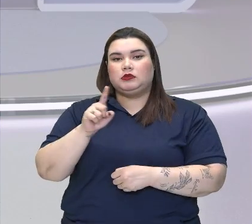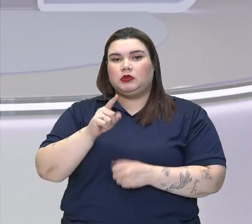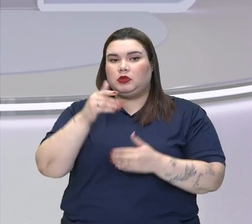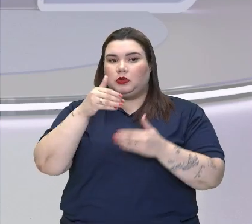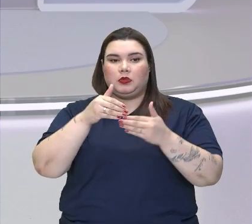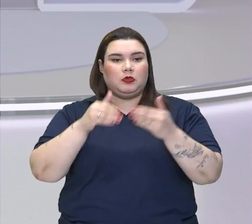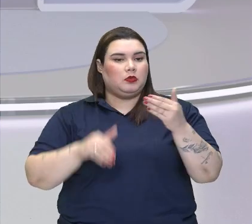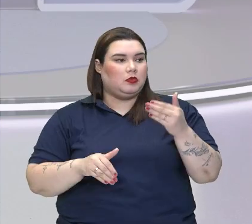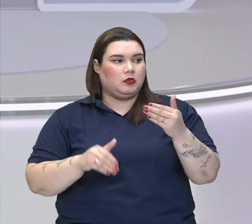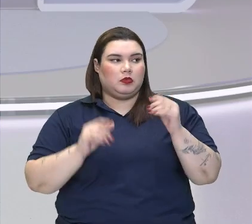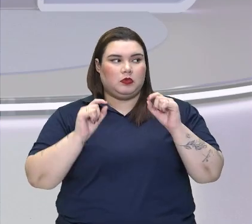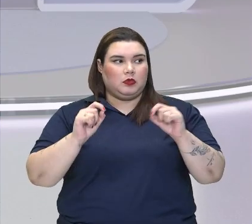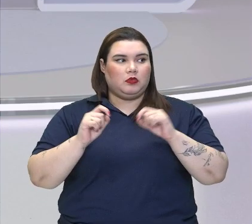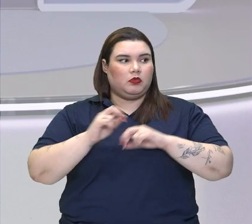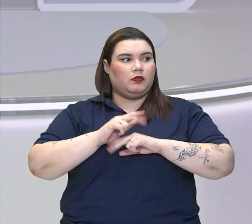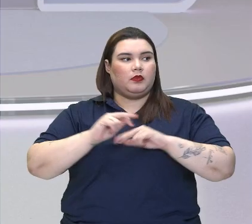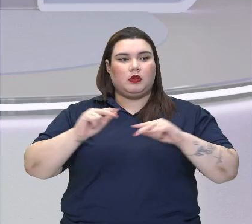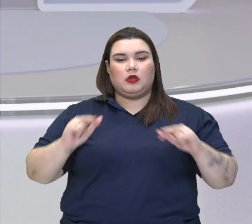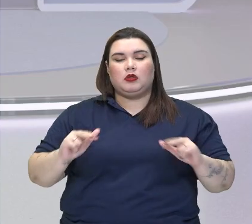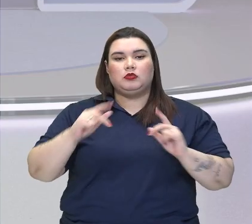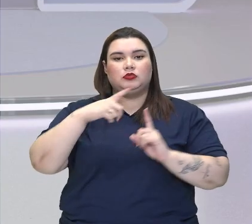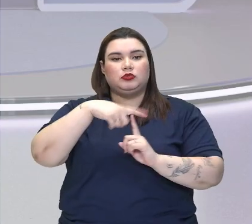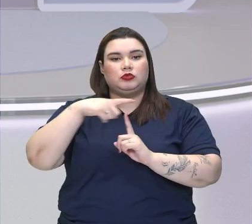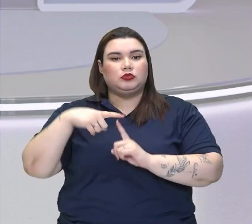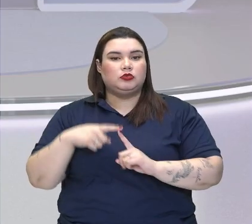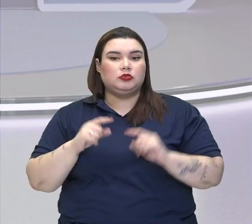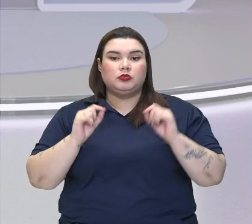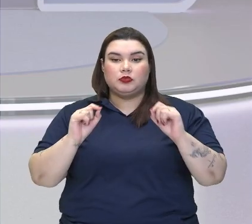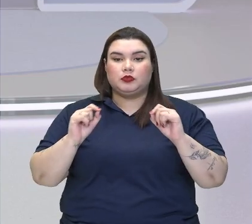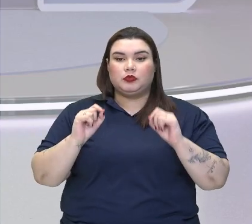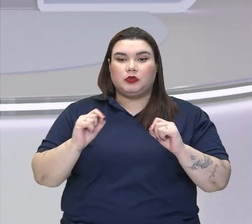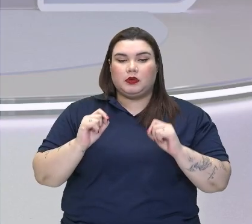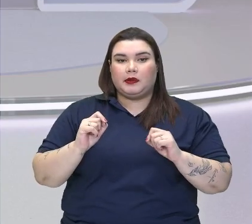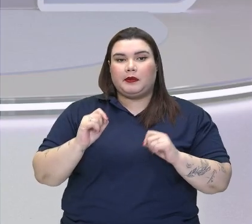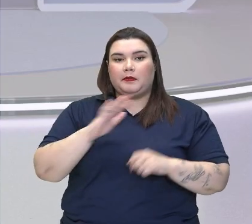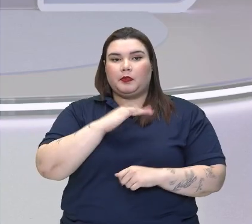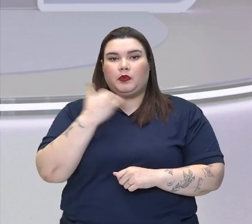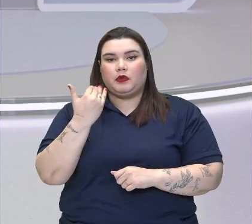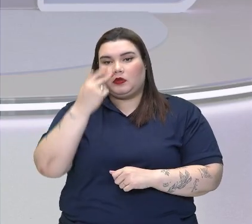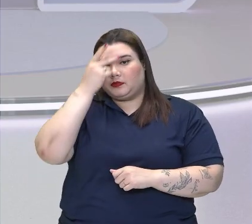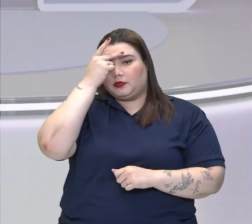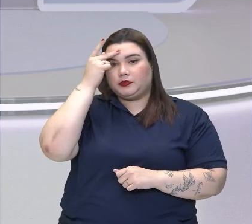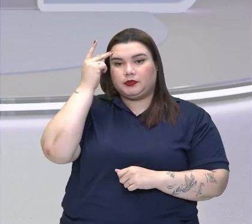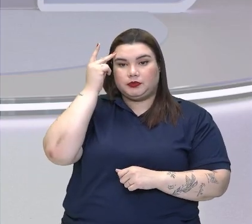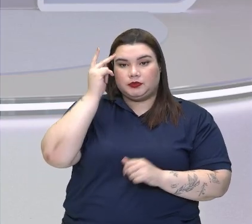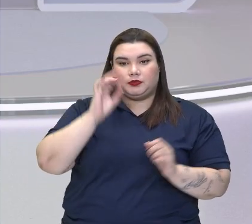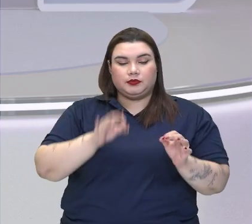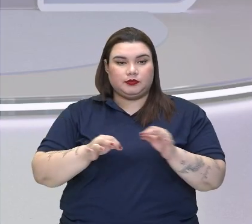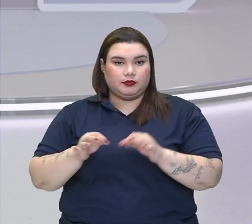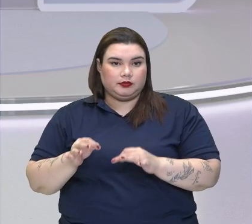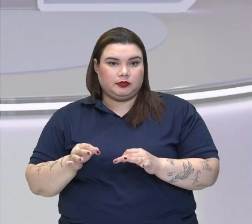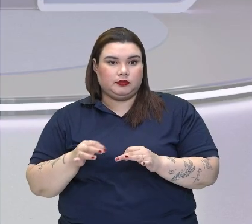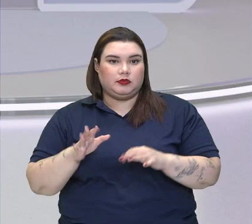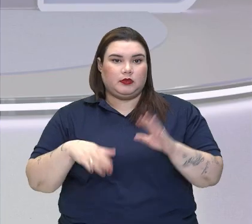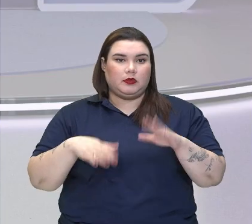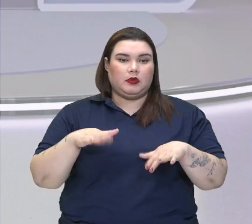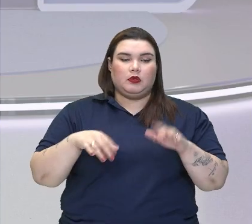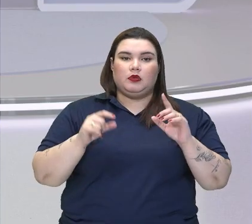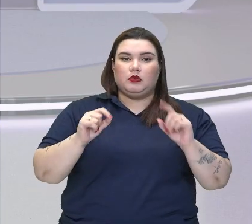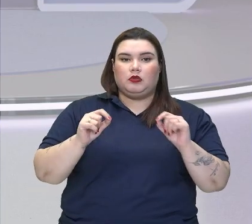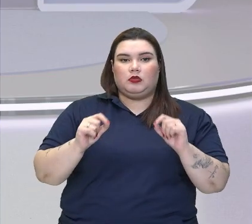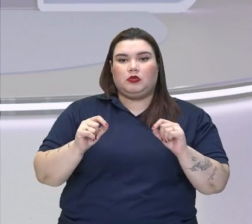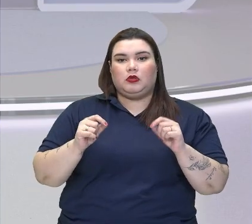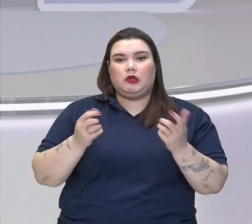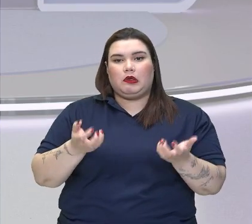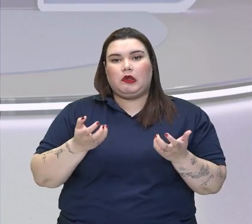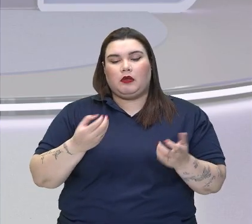concorda com as diferentes formas de tirar a vida de uma pessoa, né? As diferentes formas de